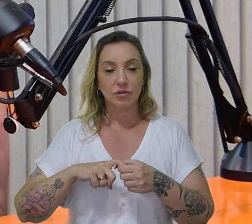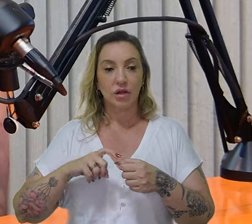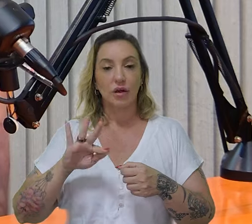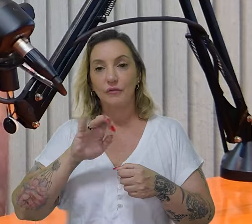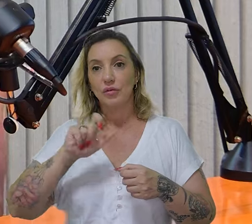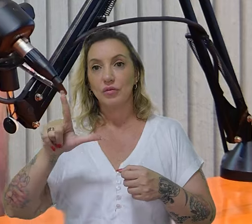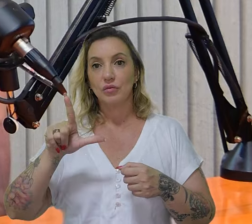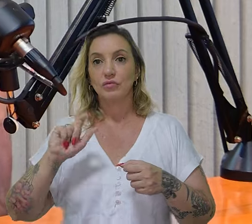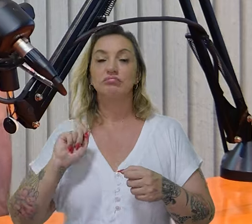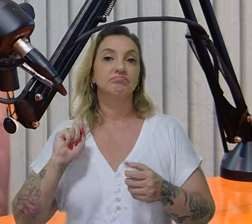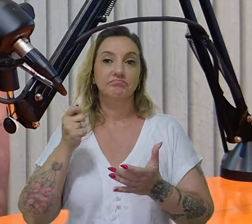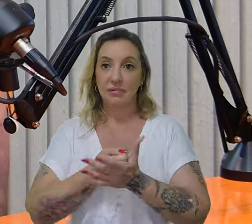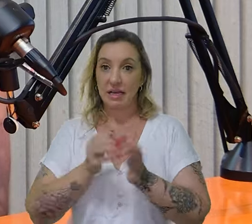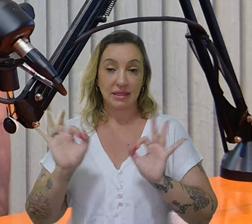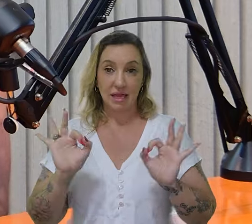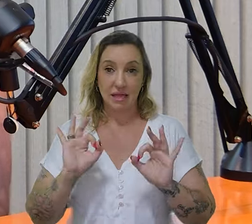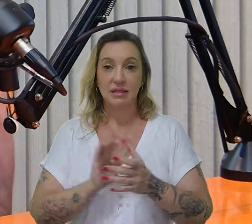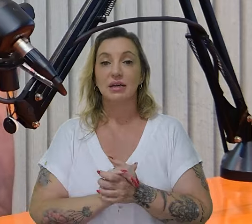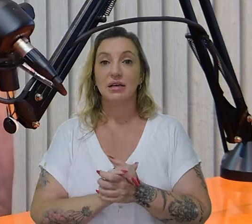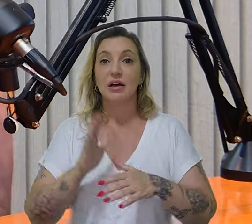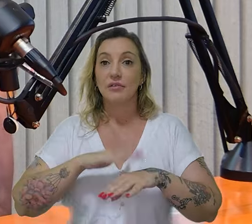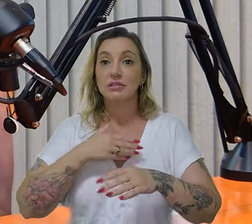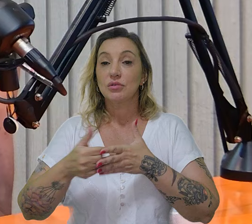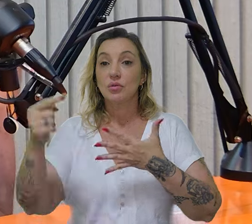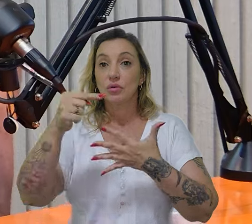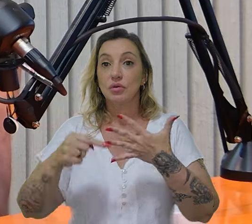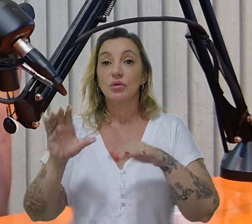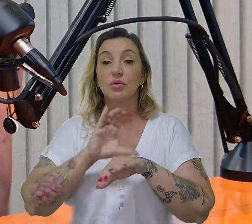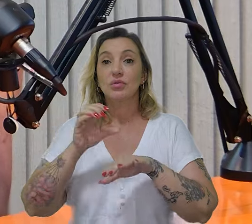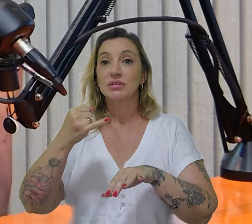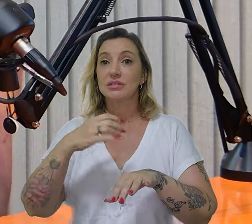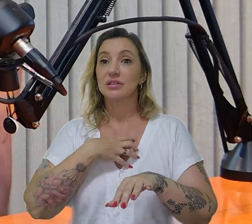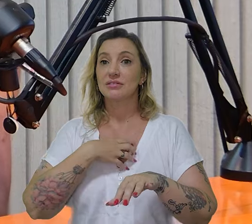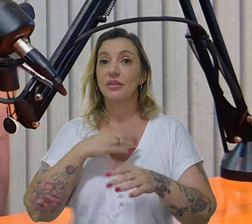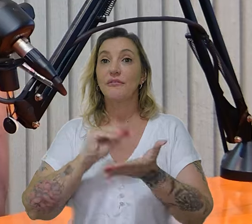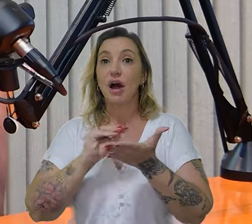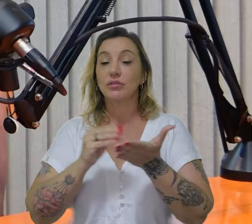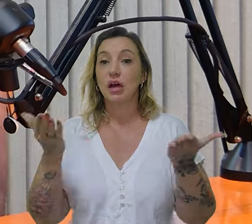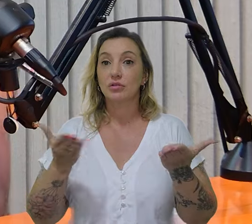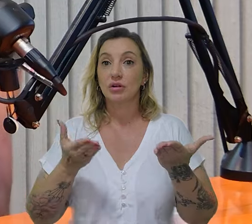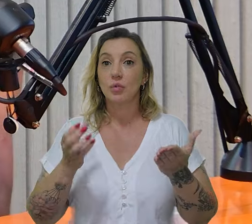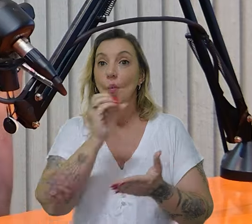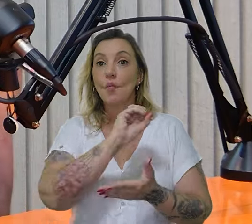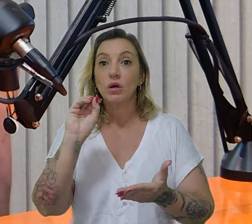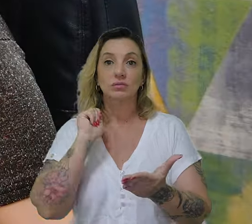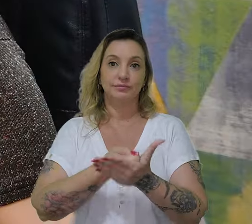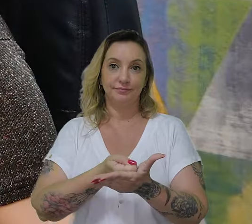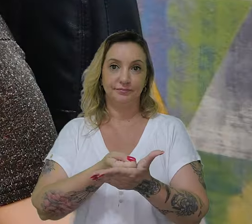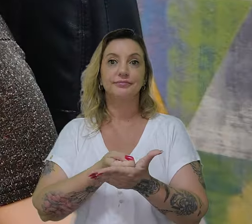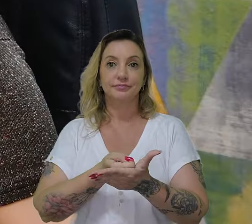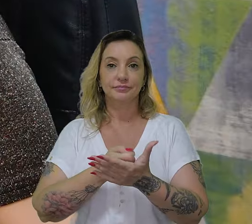sem pagar nada no meu caso online porque eu fiz online para refazer qualquer matéria do meu meu curso se eu me sentir desatualizada pagando Zero nossa gente